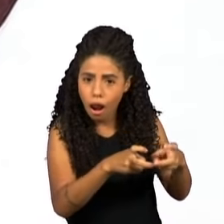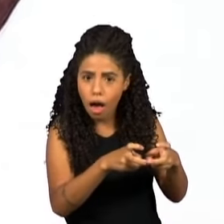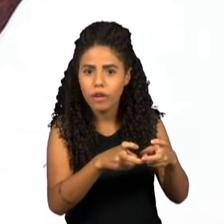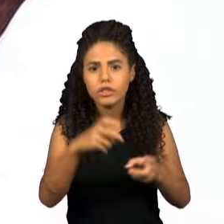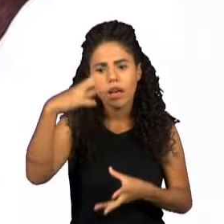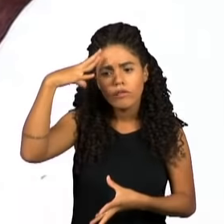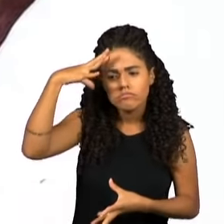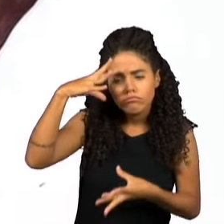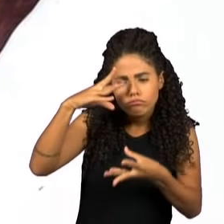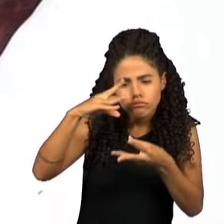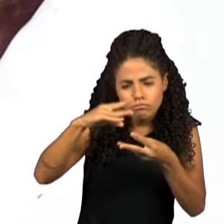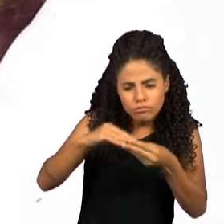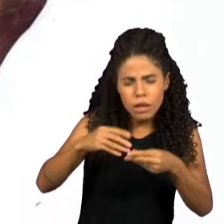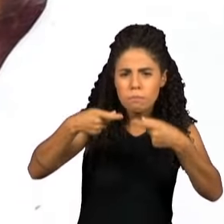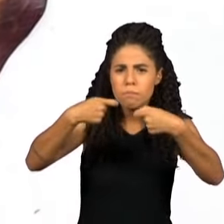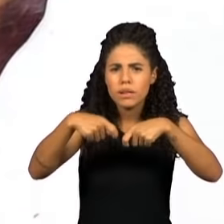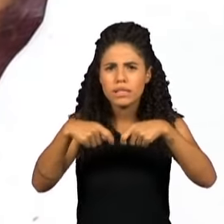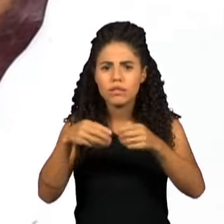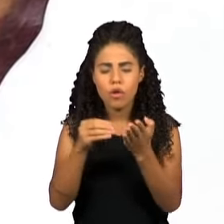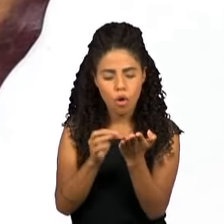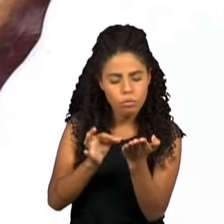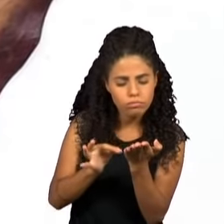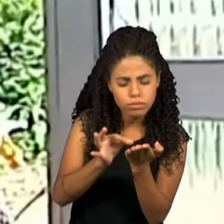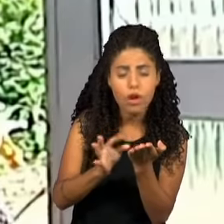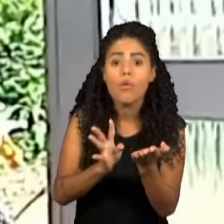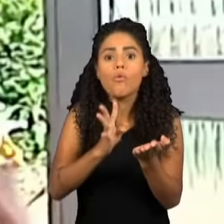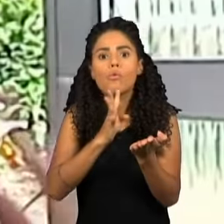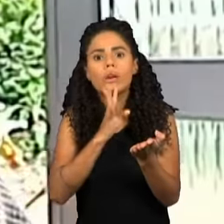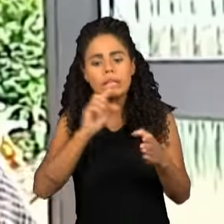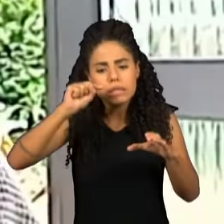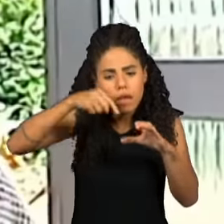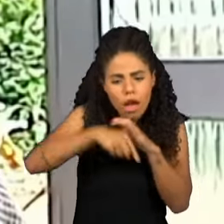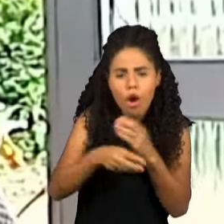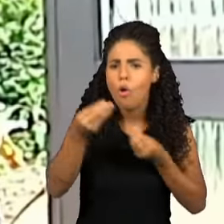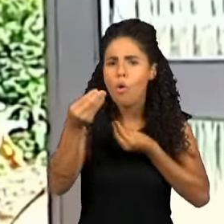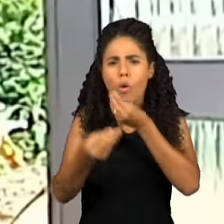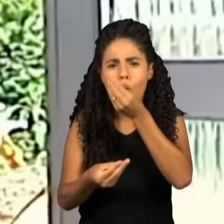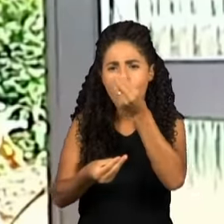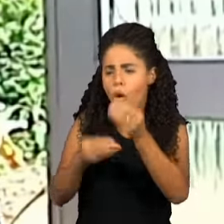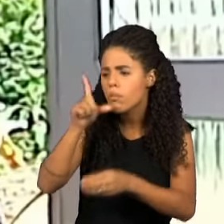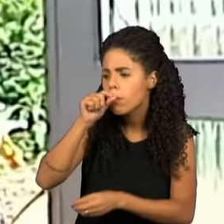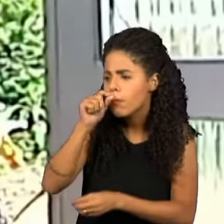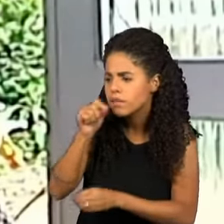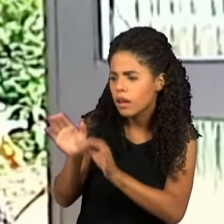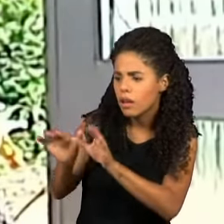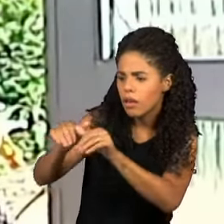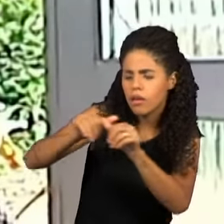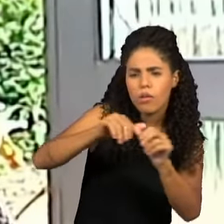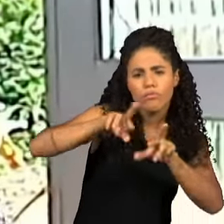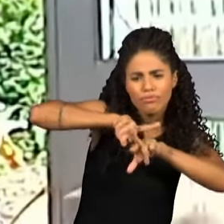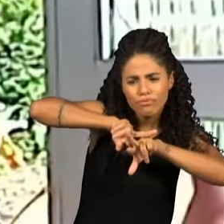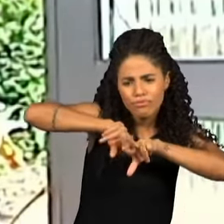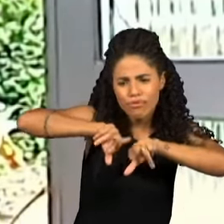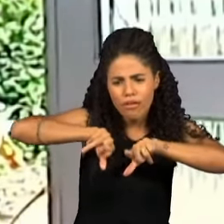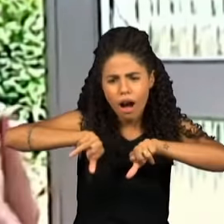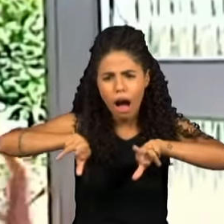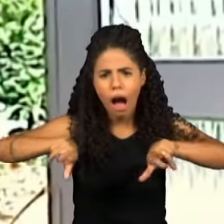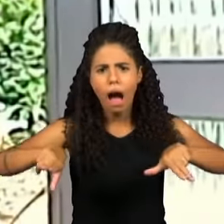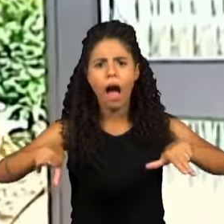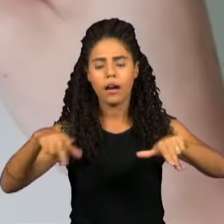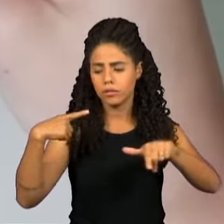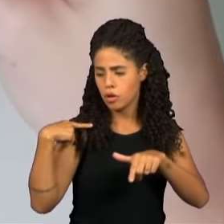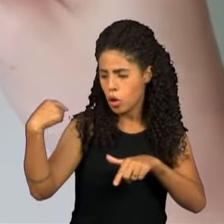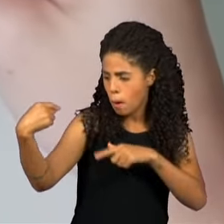Entender a morfologia da ave, entender movimento, cores, formato de pena,